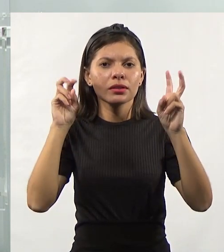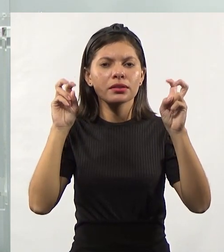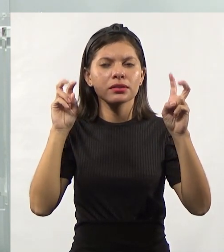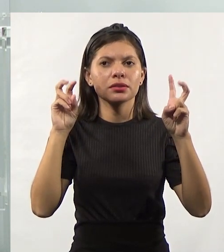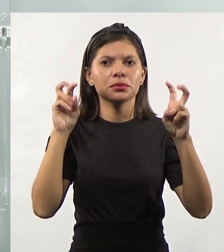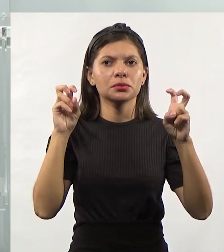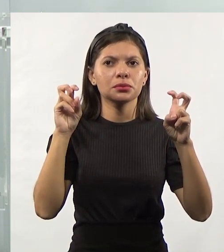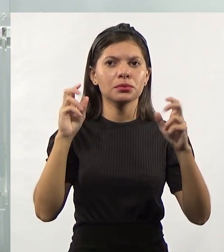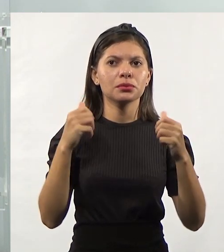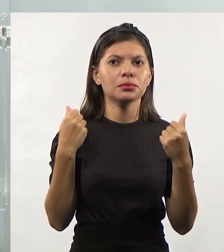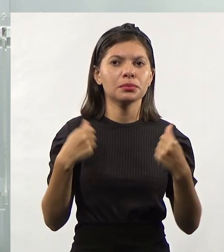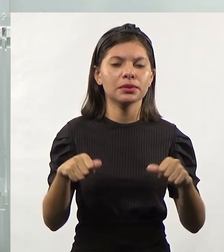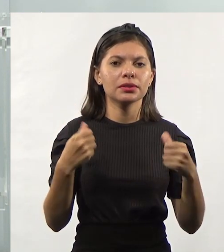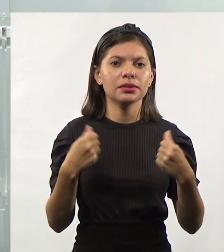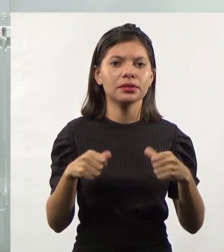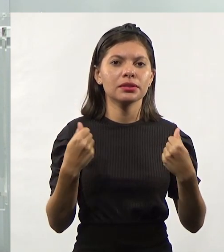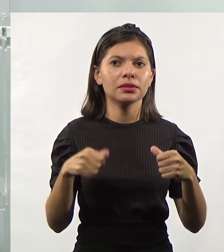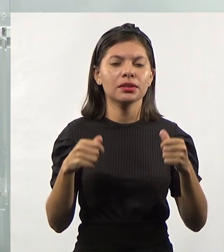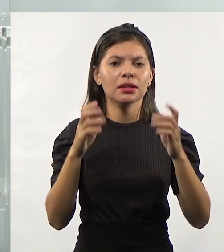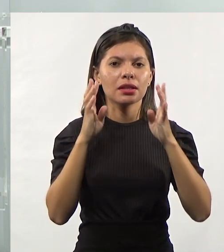A gente precisa estar